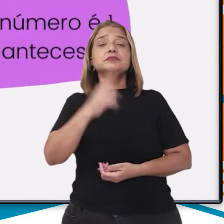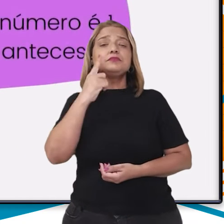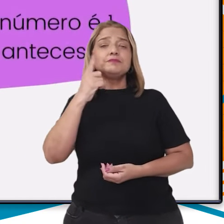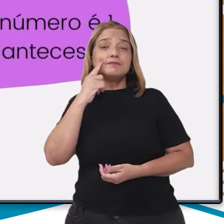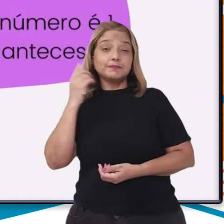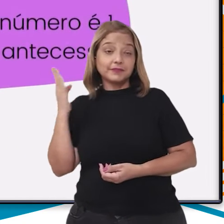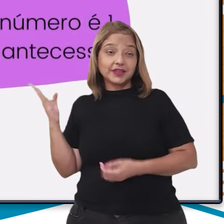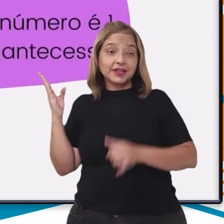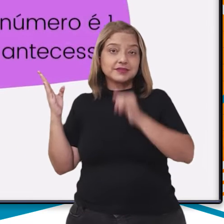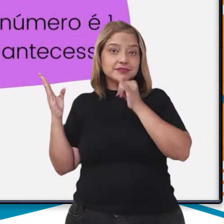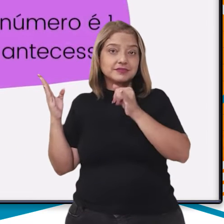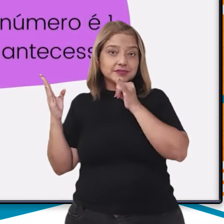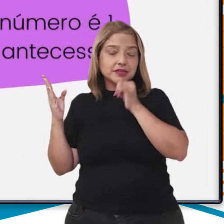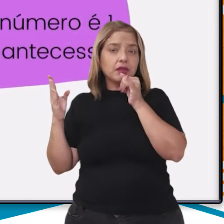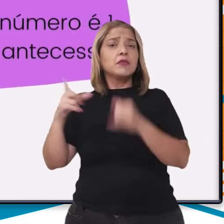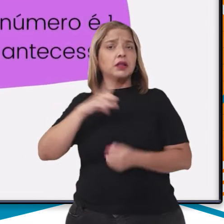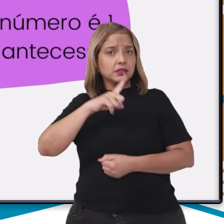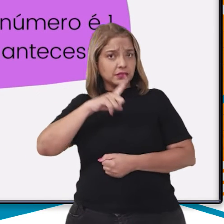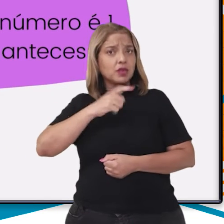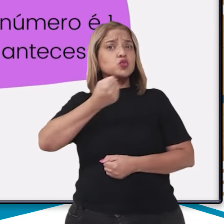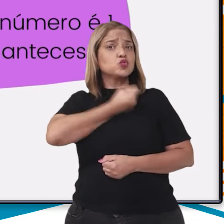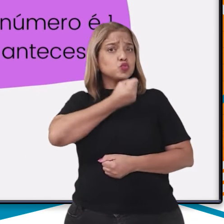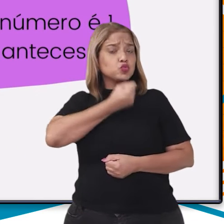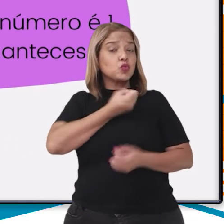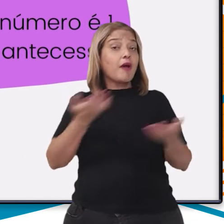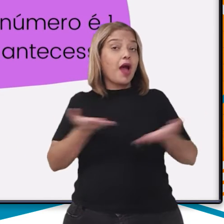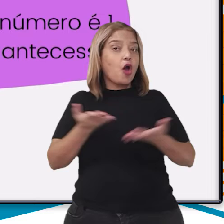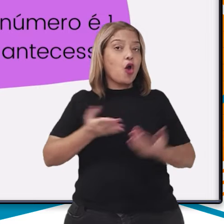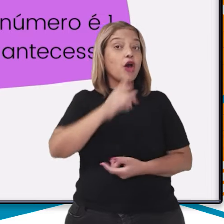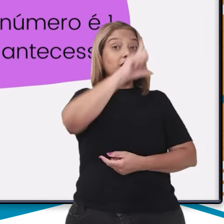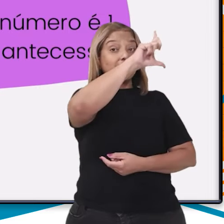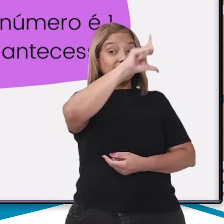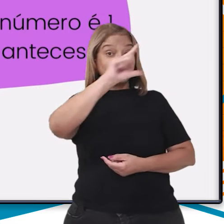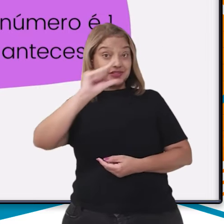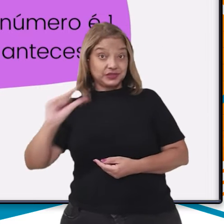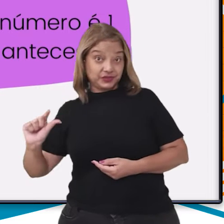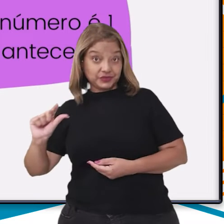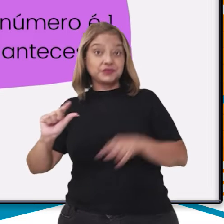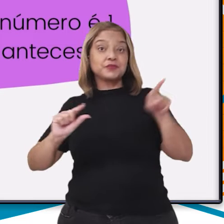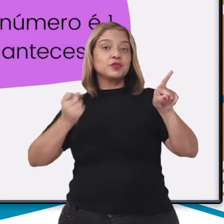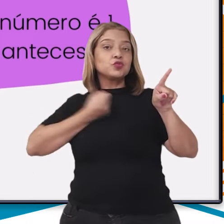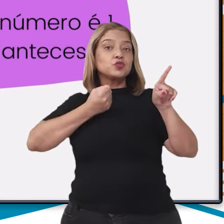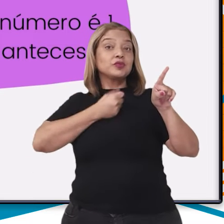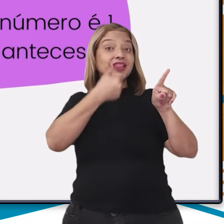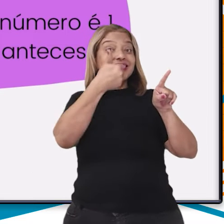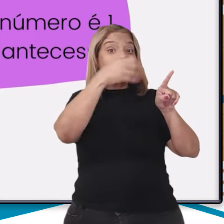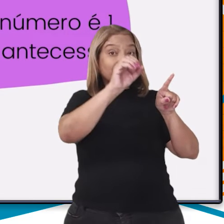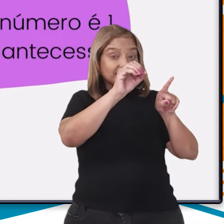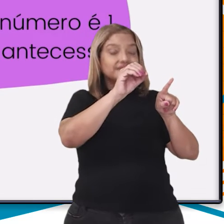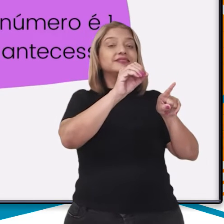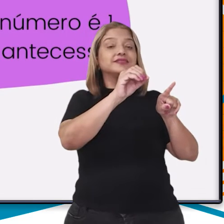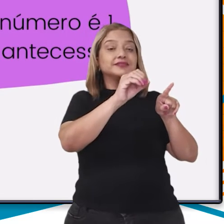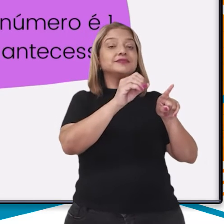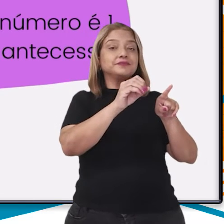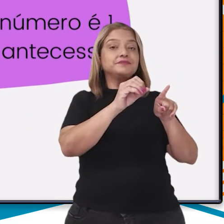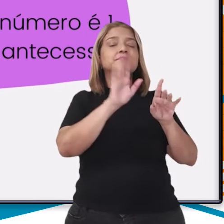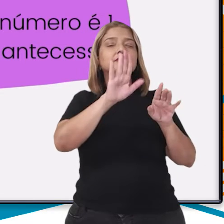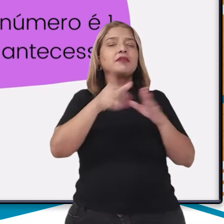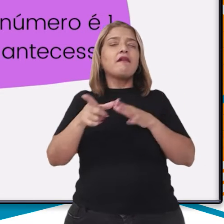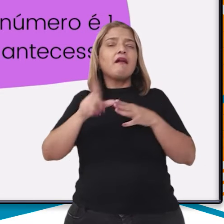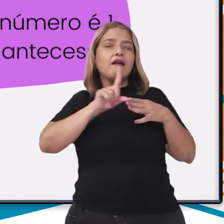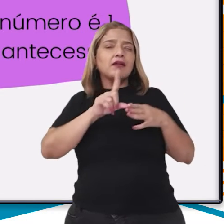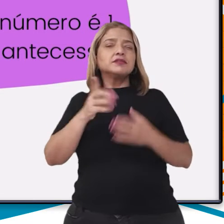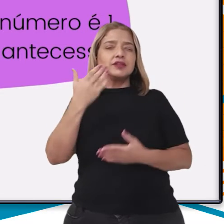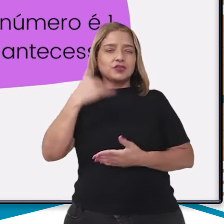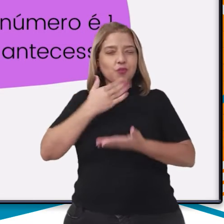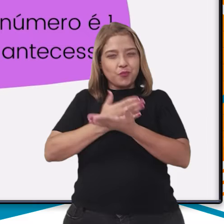Já nesse exemplo, aqui temos a contagem regressiva de números a partir do número 10, assim como foi vista